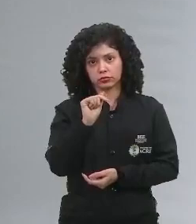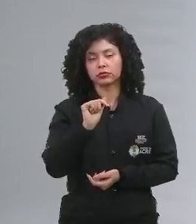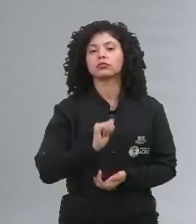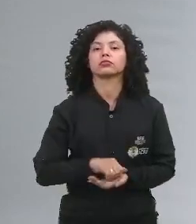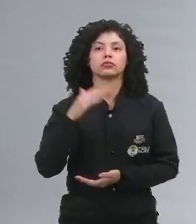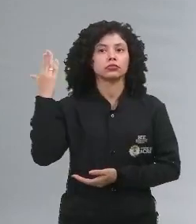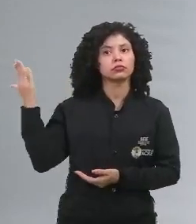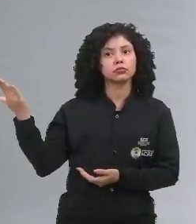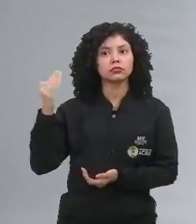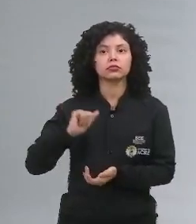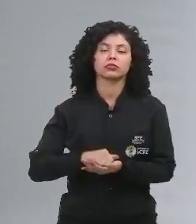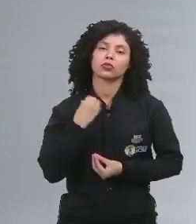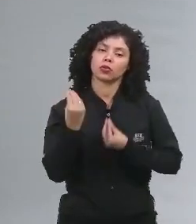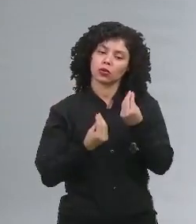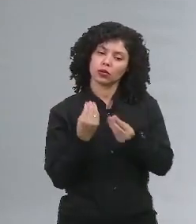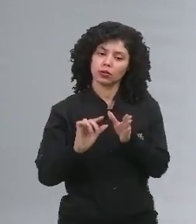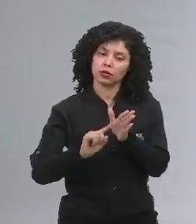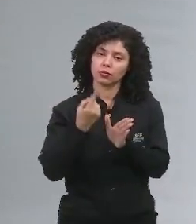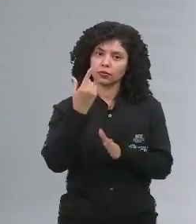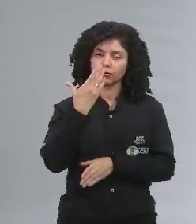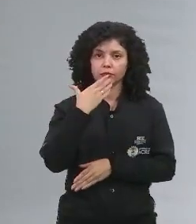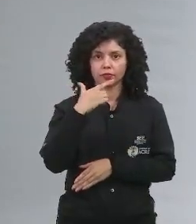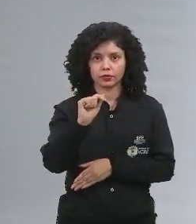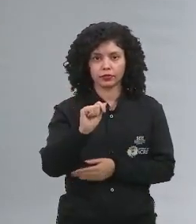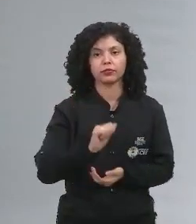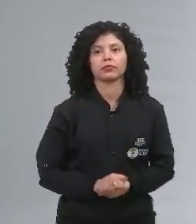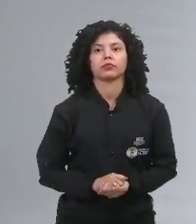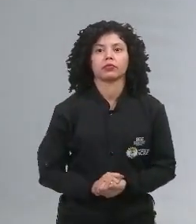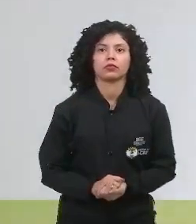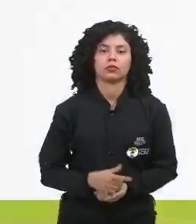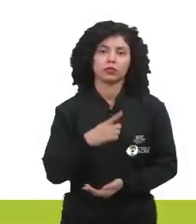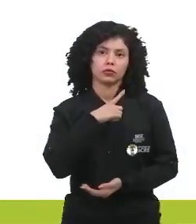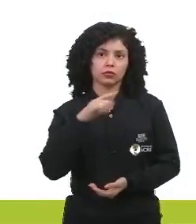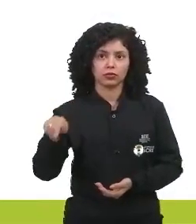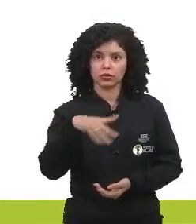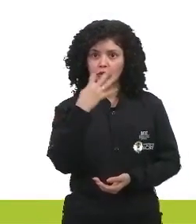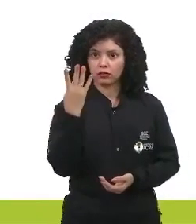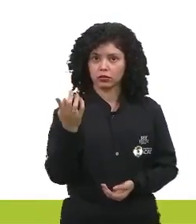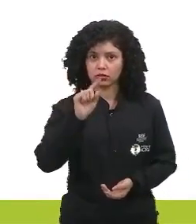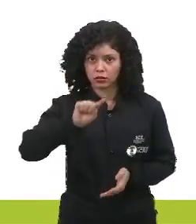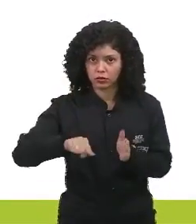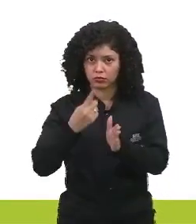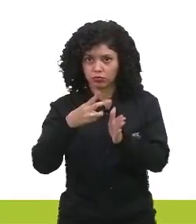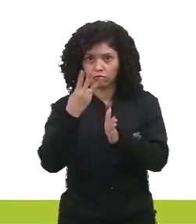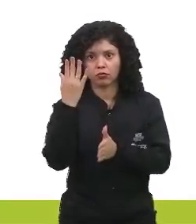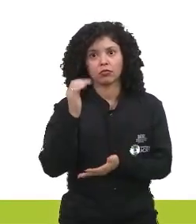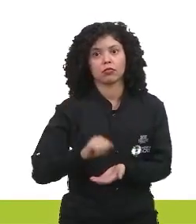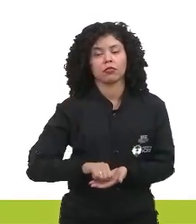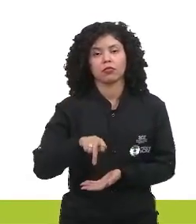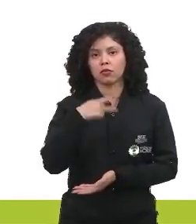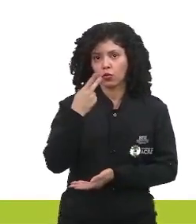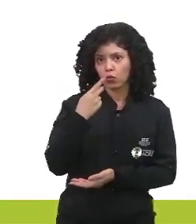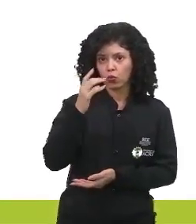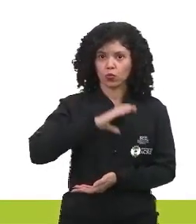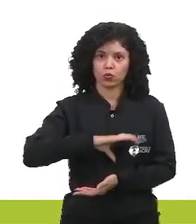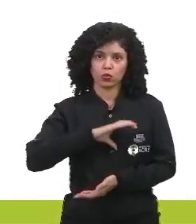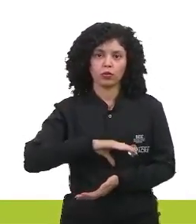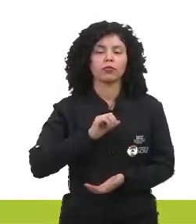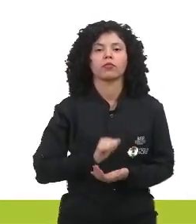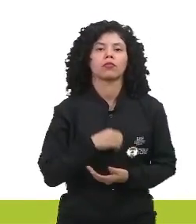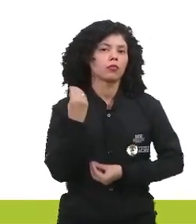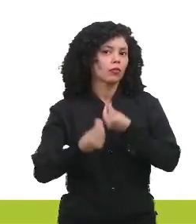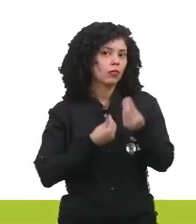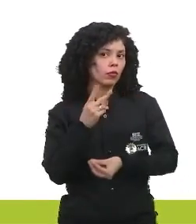países aqui, eles falam como primeira língua. E aí nós temos aqui, quantas milhões de pessoas falam a língua portuguesa?